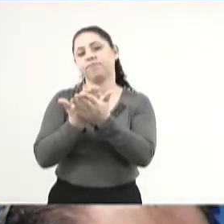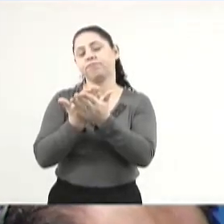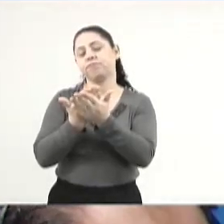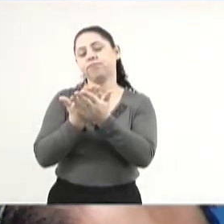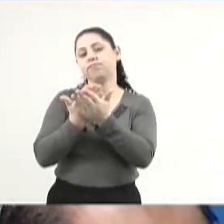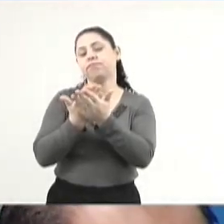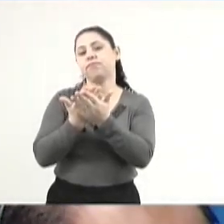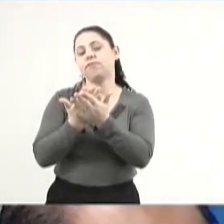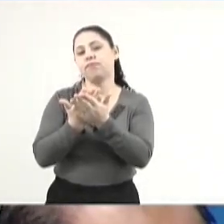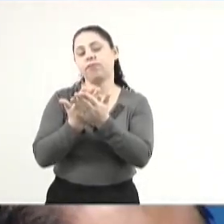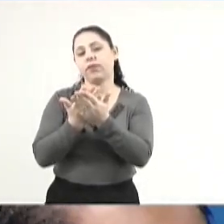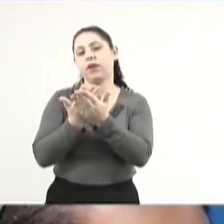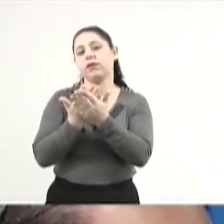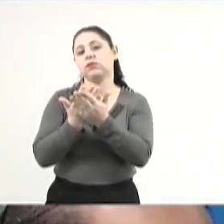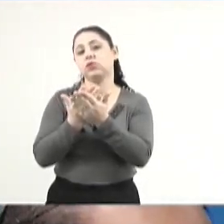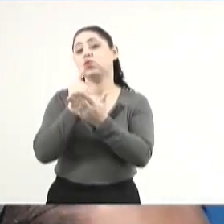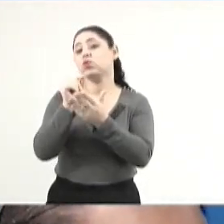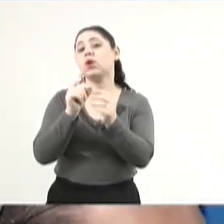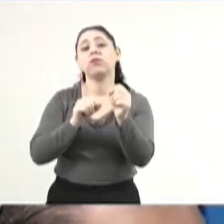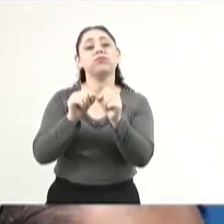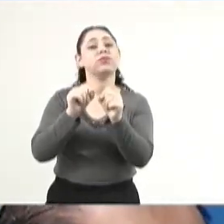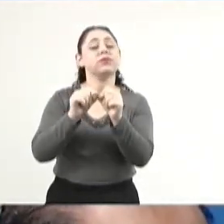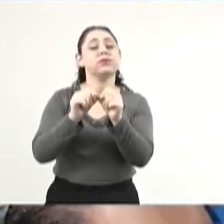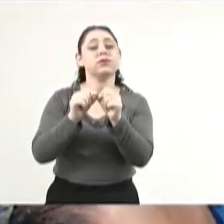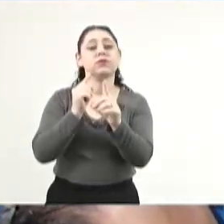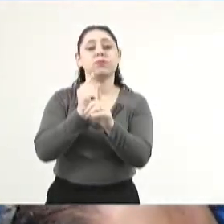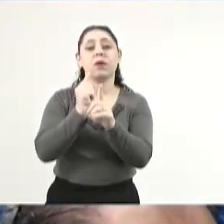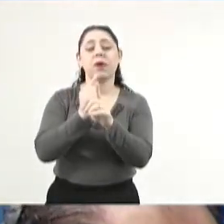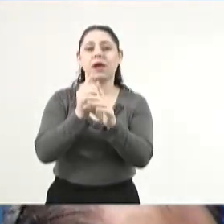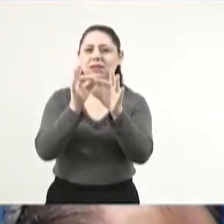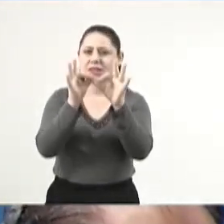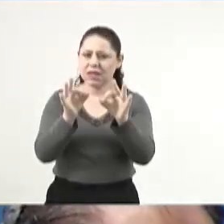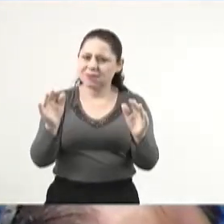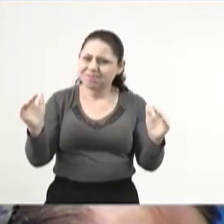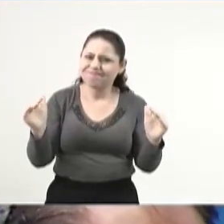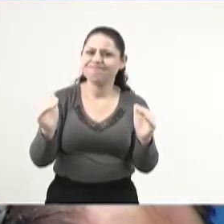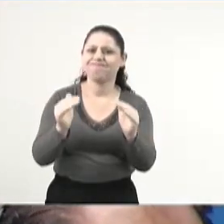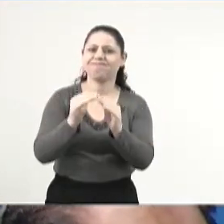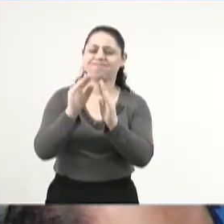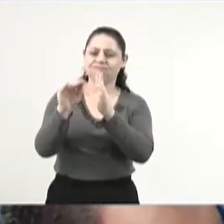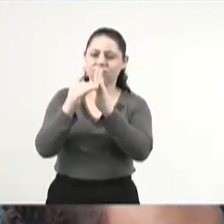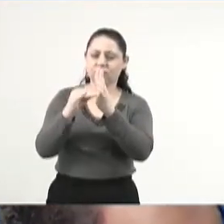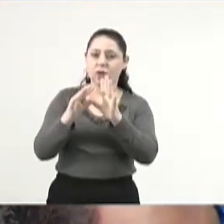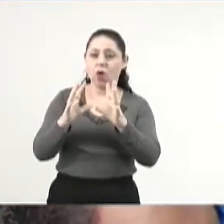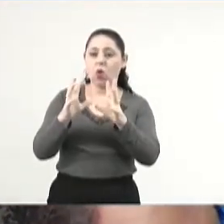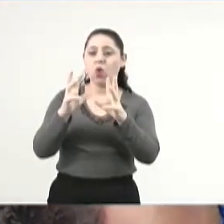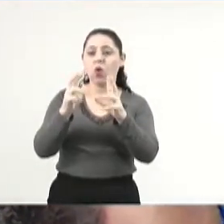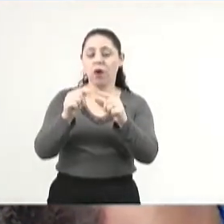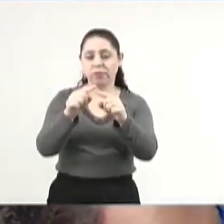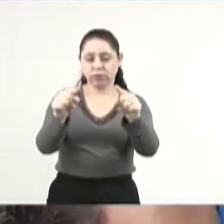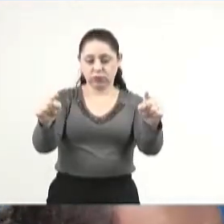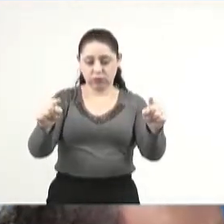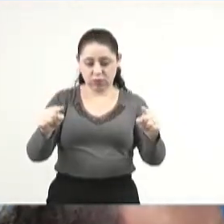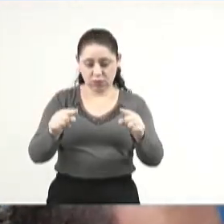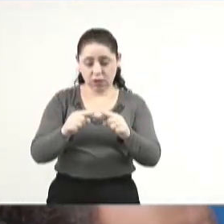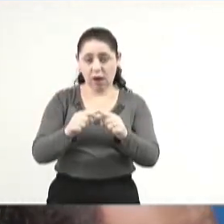estudos ambientais para o levantamento preciso de qual o total da área da Ingazeira em Porto